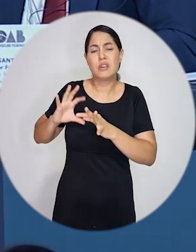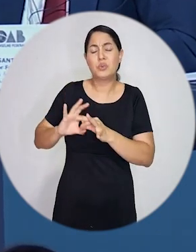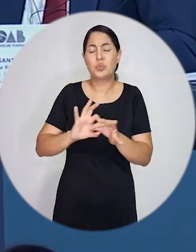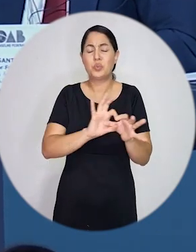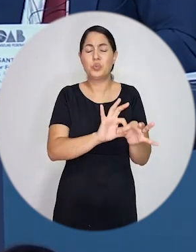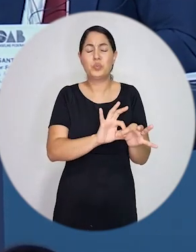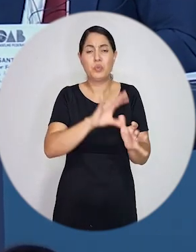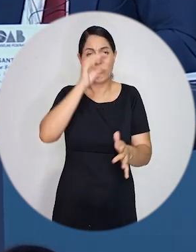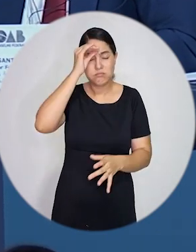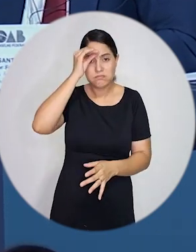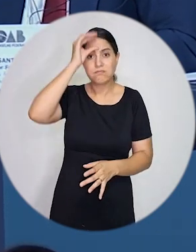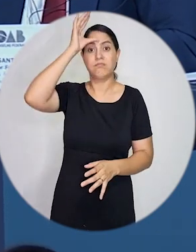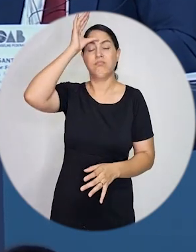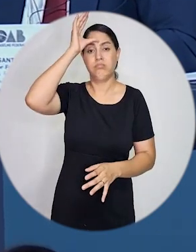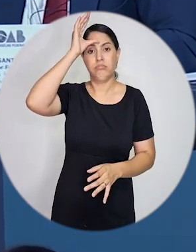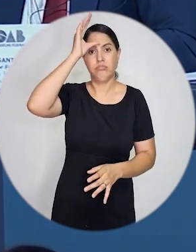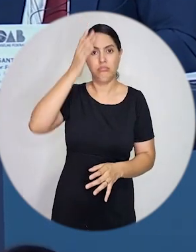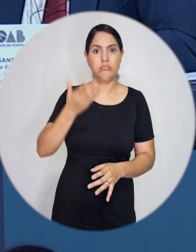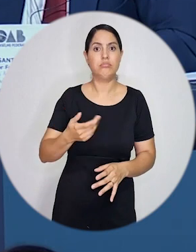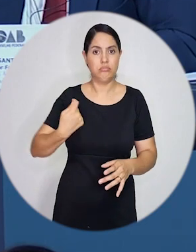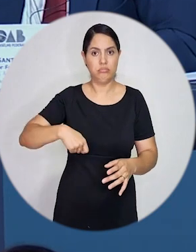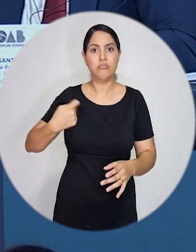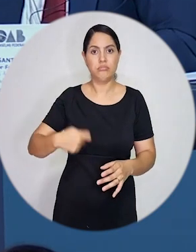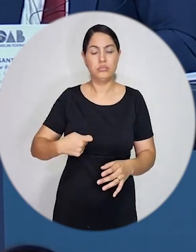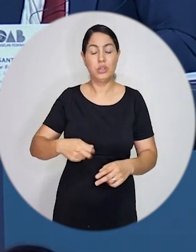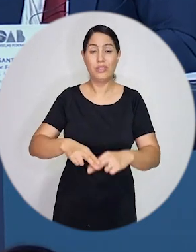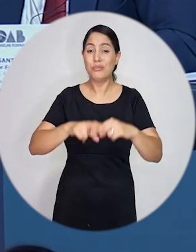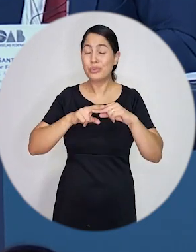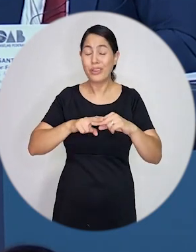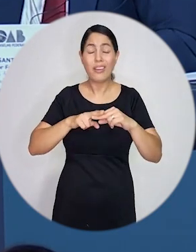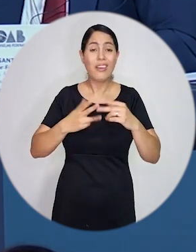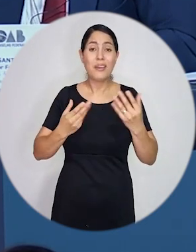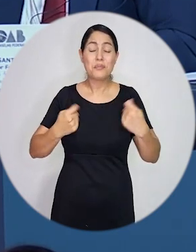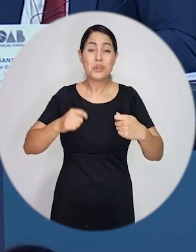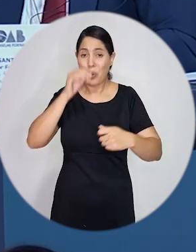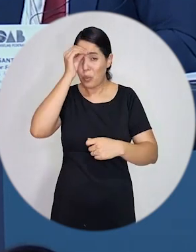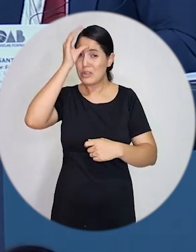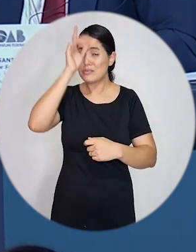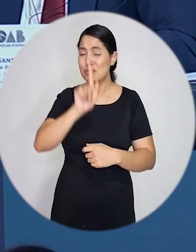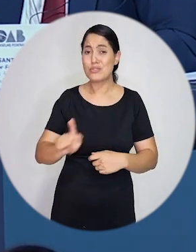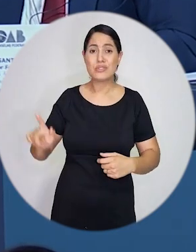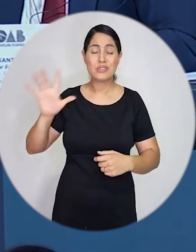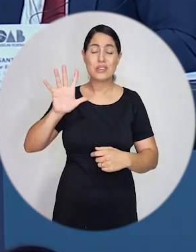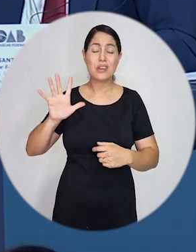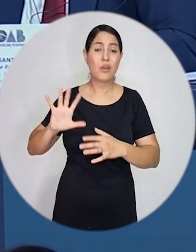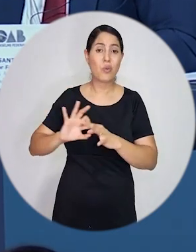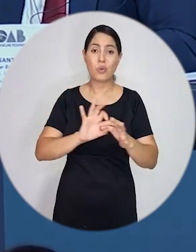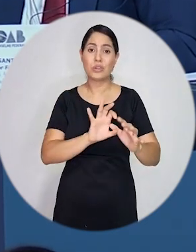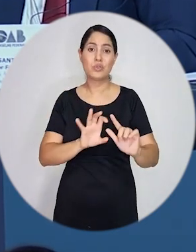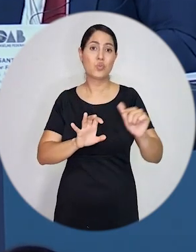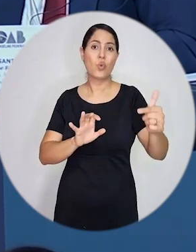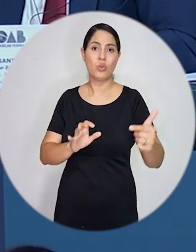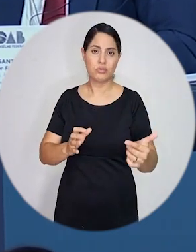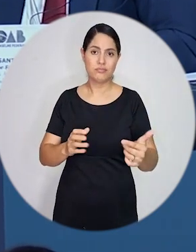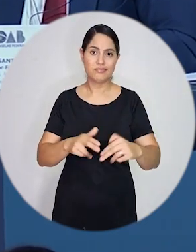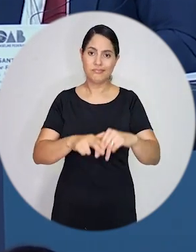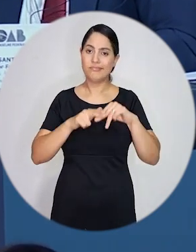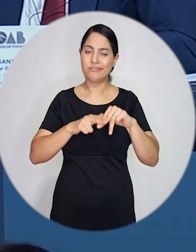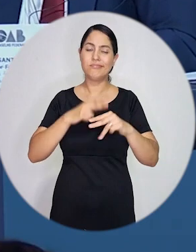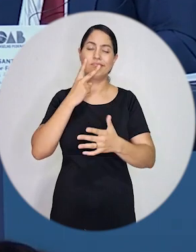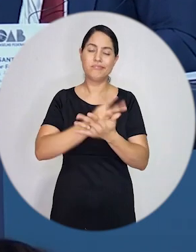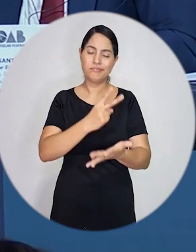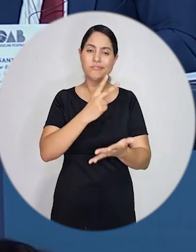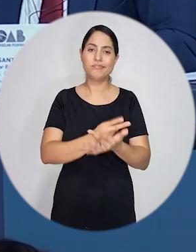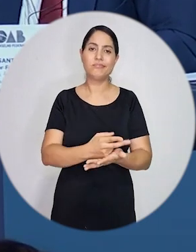E a gente acaba tendo que ter um conhecimento muito genérico também de outras